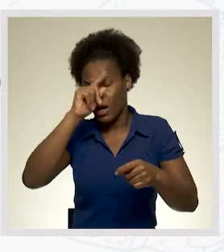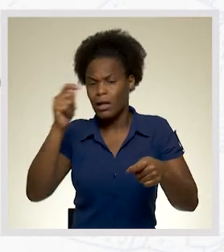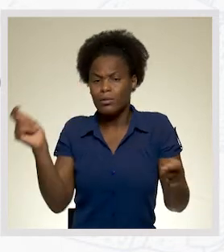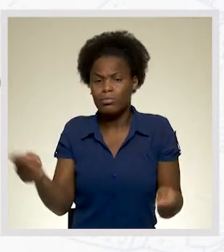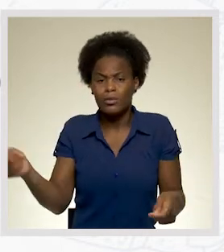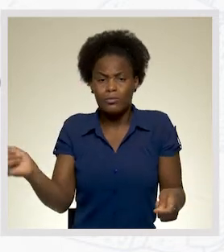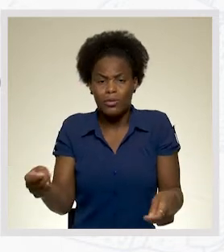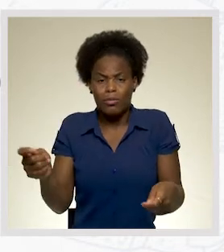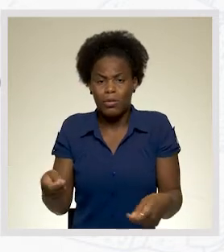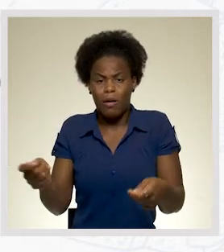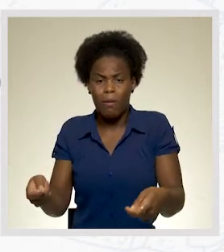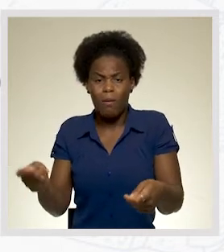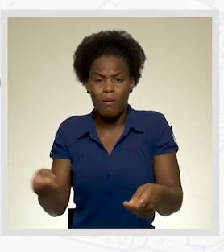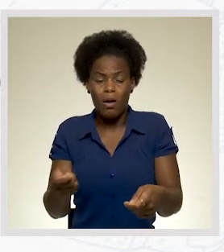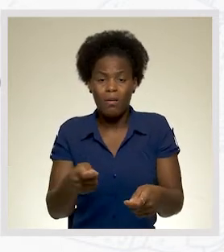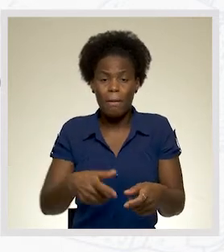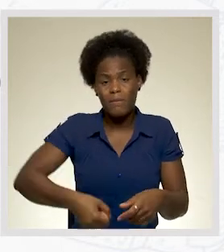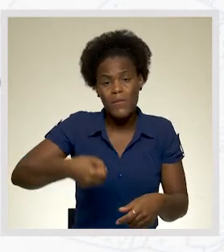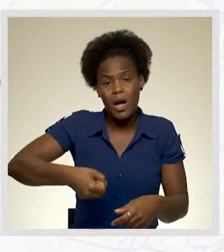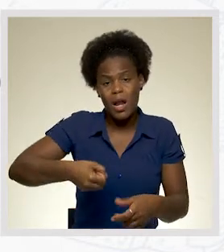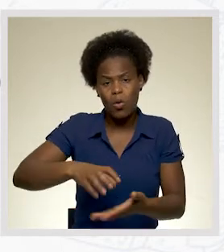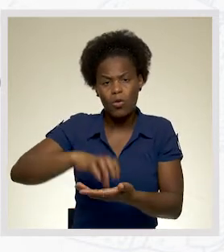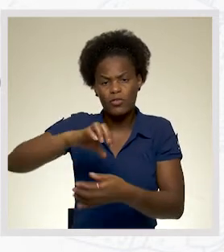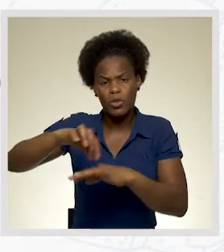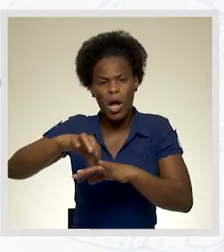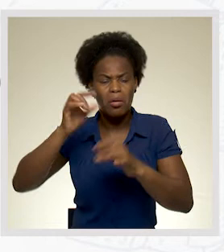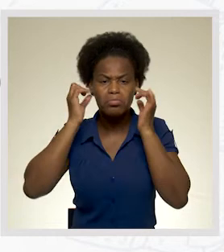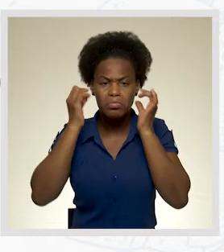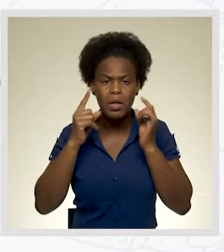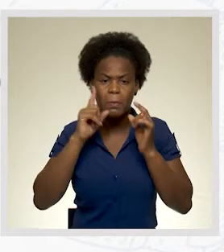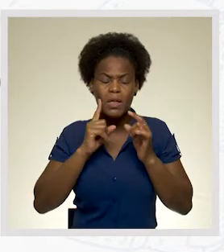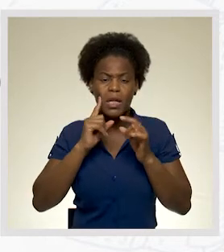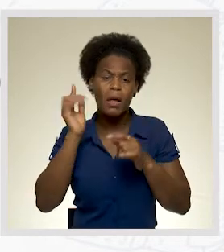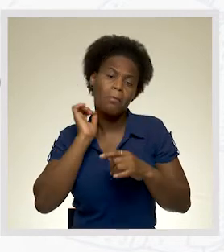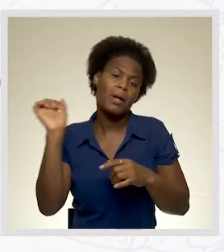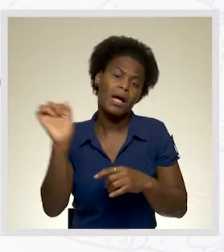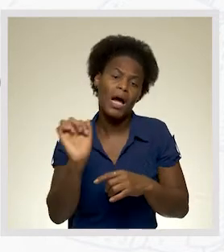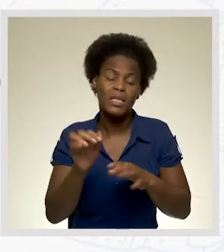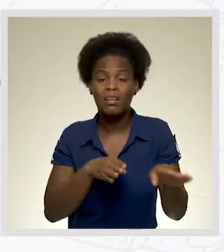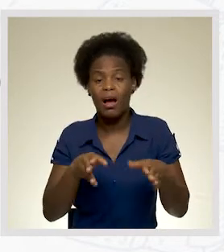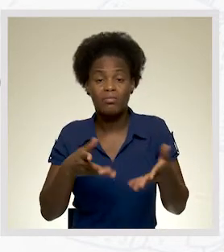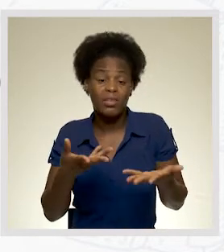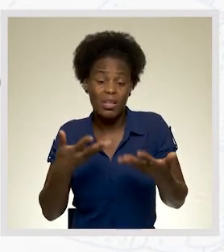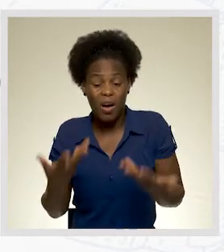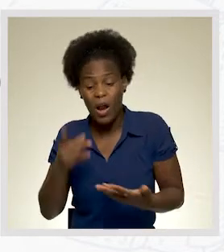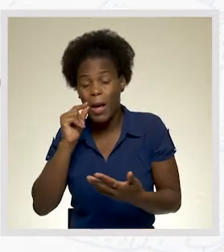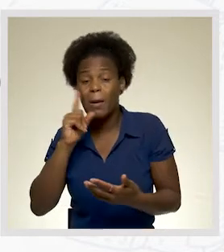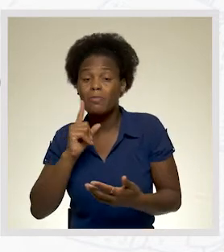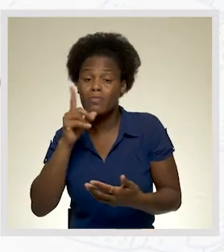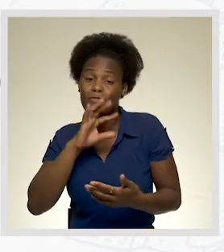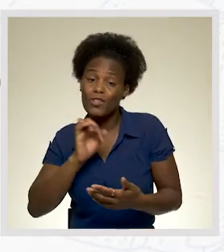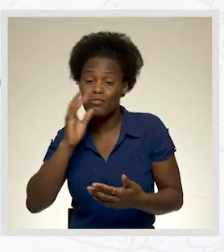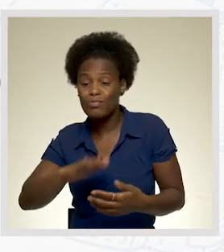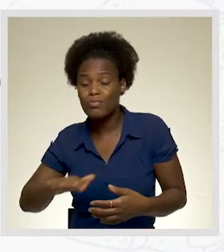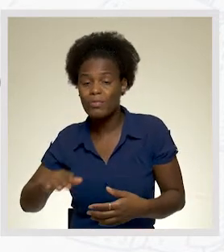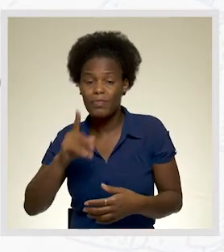o cofre de joias, uma criada italiana que tinha agora e a pequena. Disse à governanta